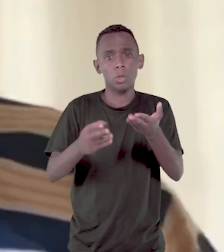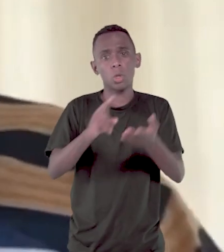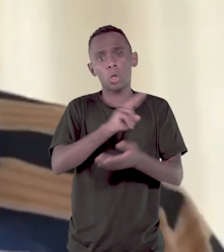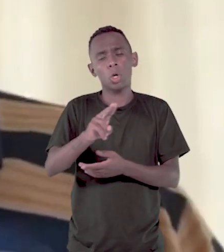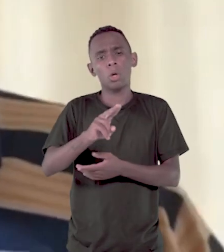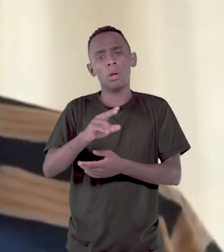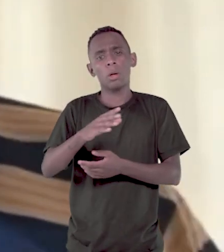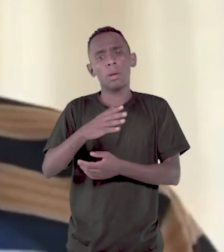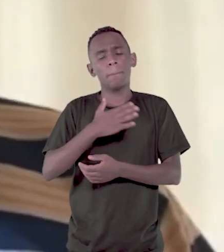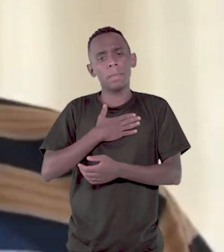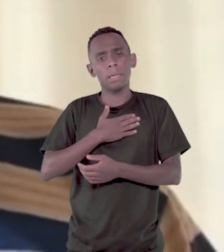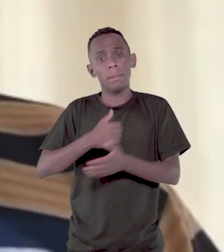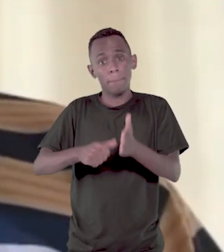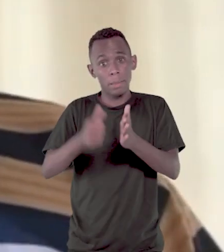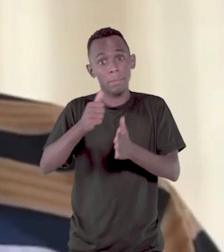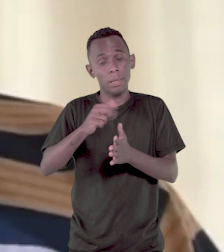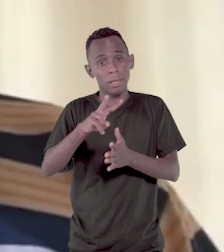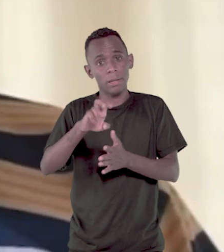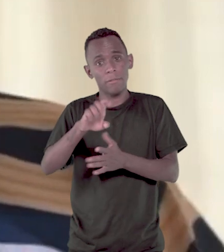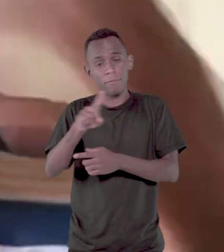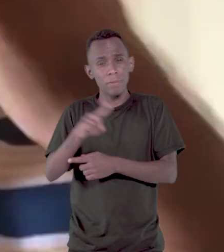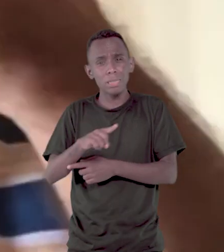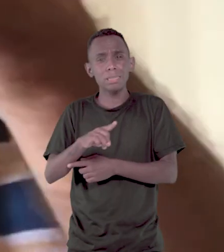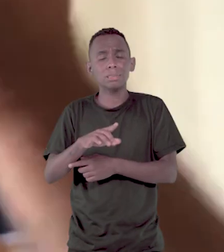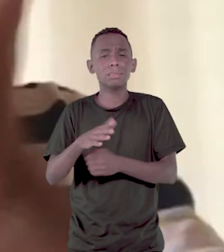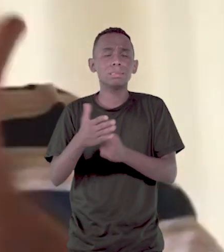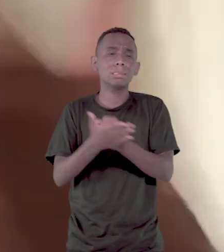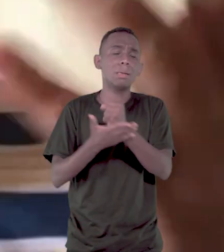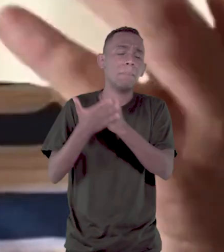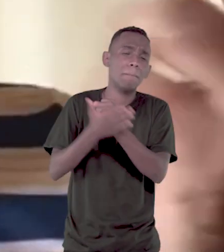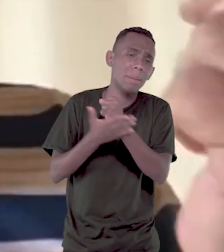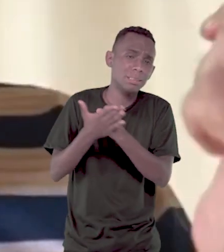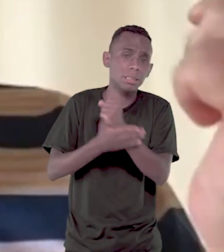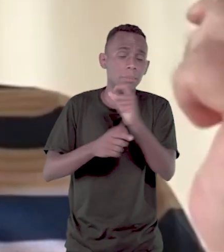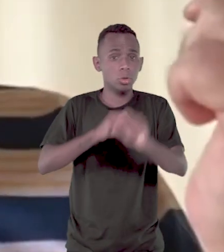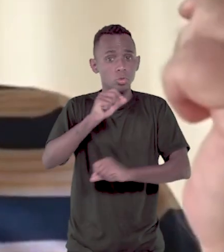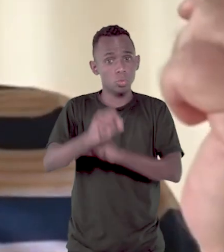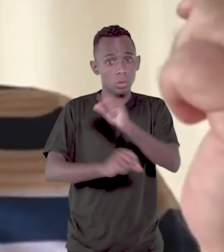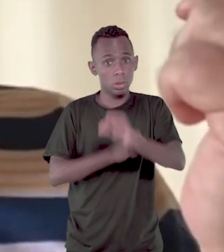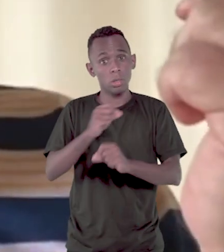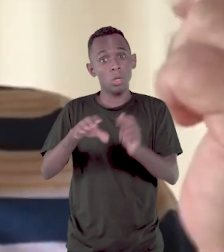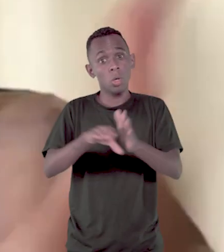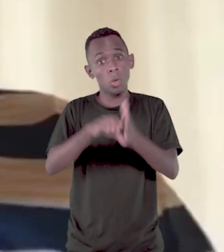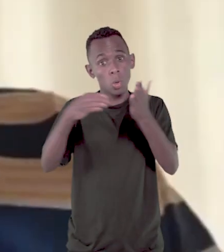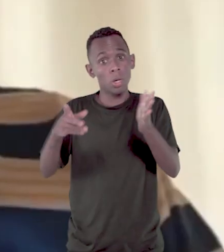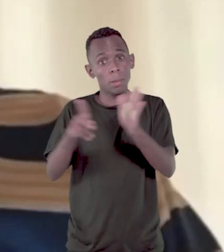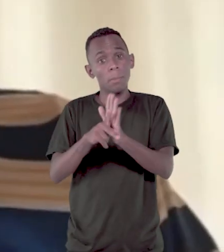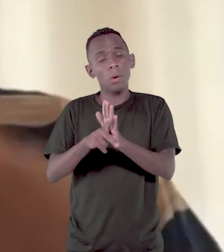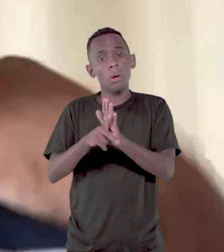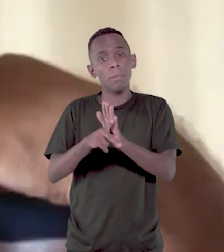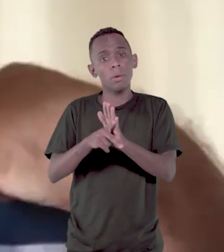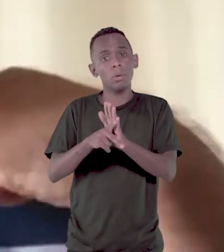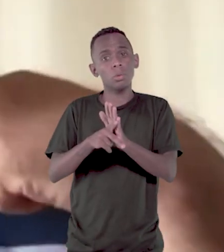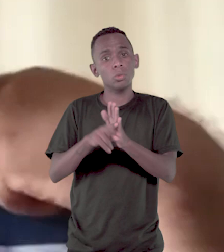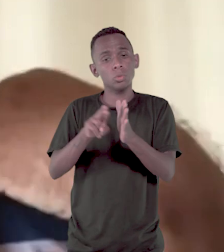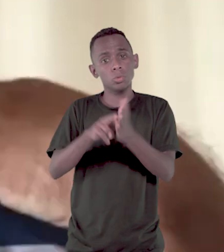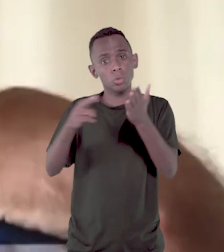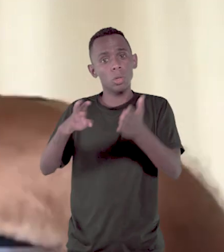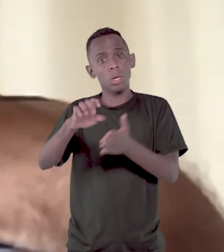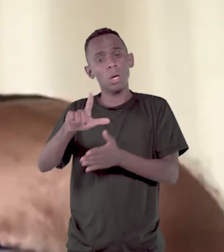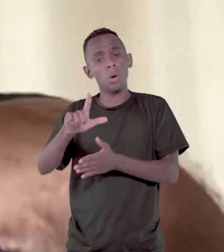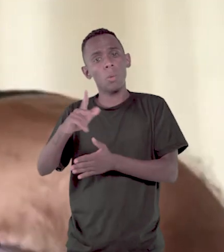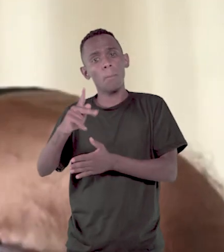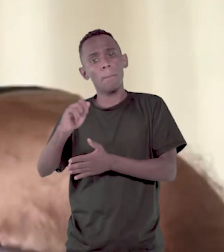Vez, que foi o primeiro livro de crônicas, que basicamente tinha crônicas publicadas no El País. Na época,